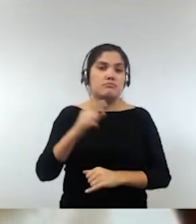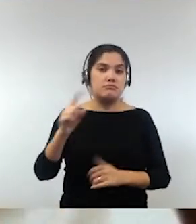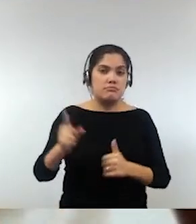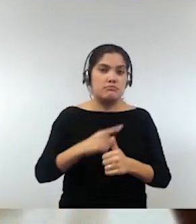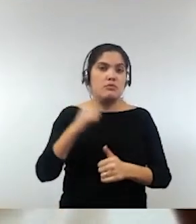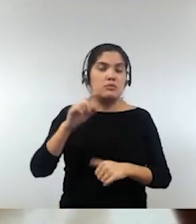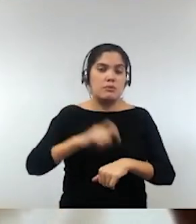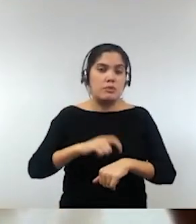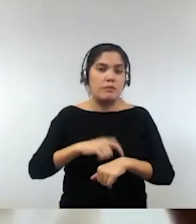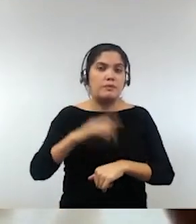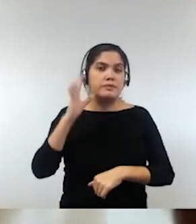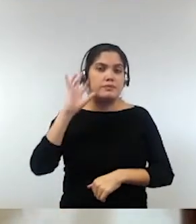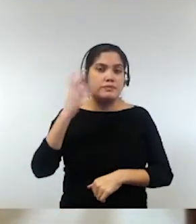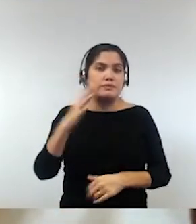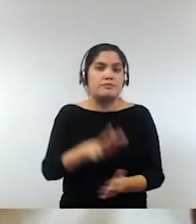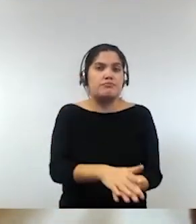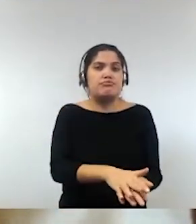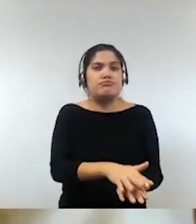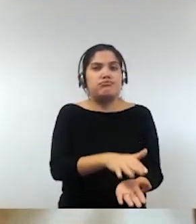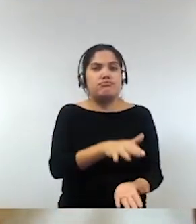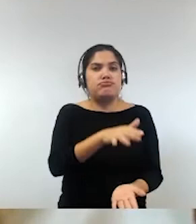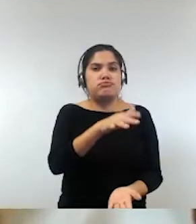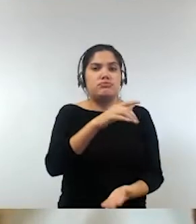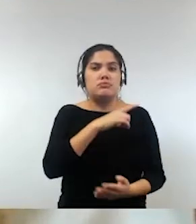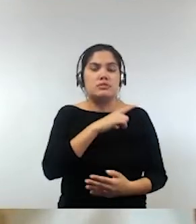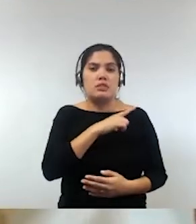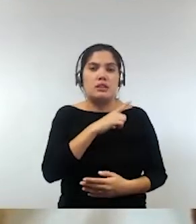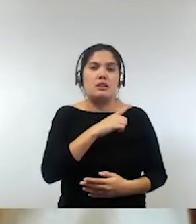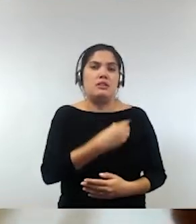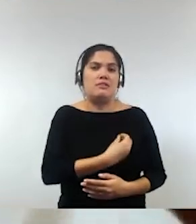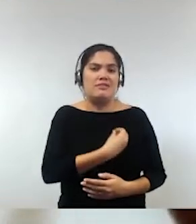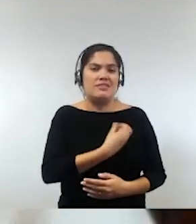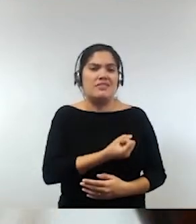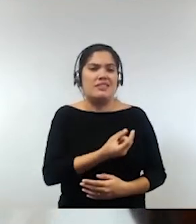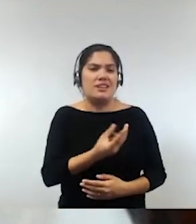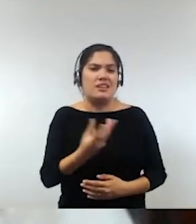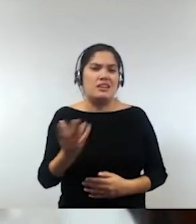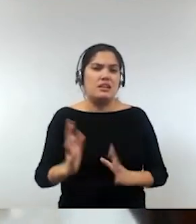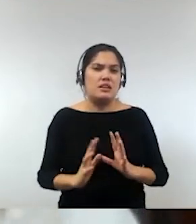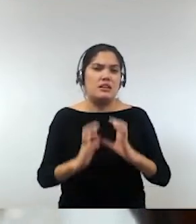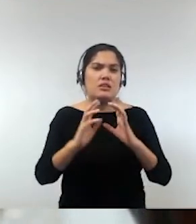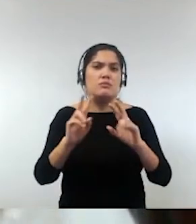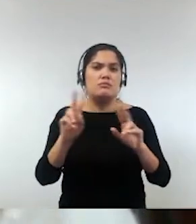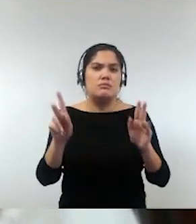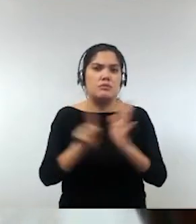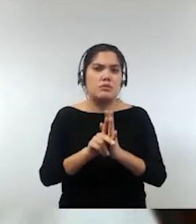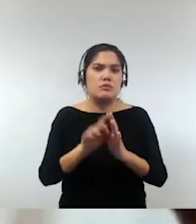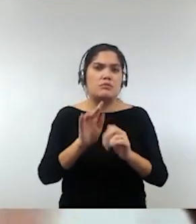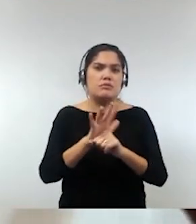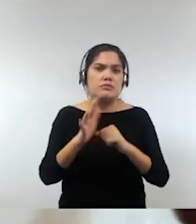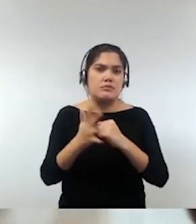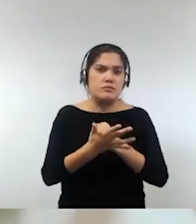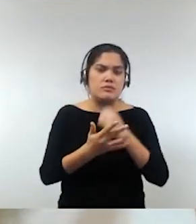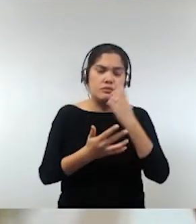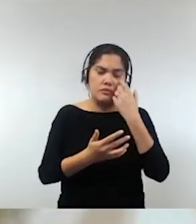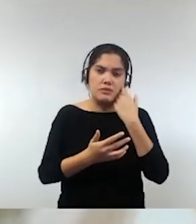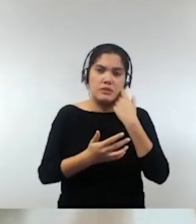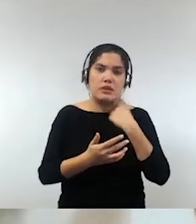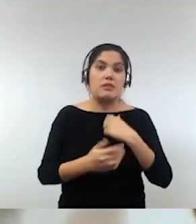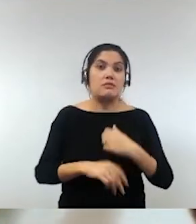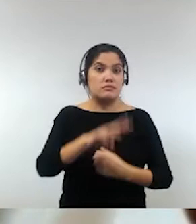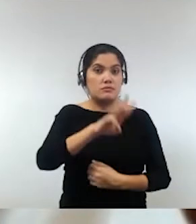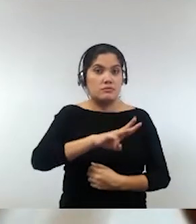o grande volume de previstos de conflitos relacionados à Covid-19. A